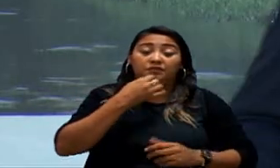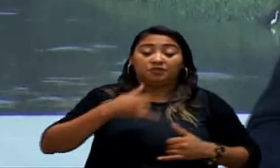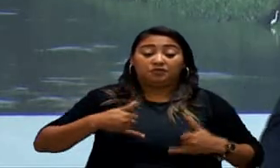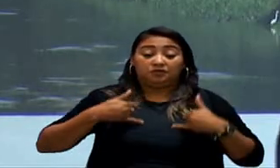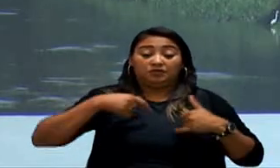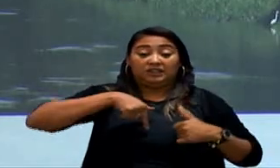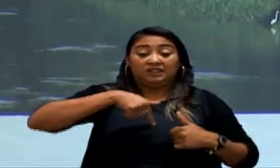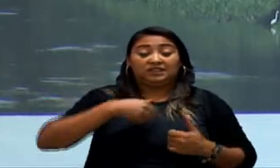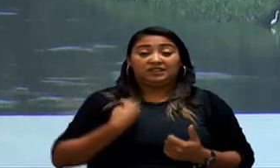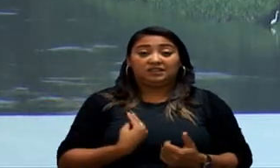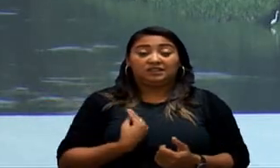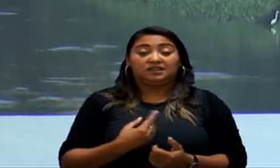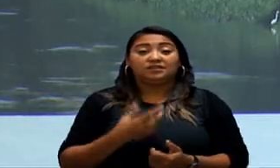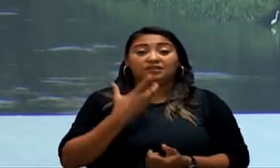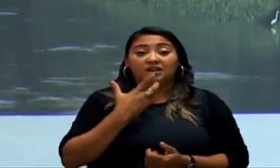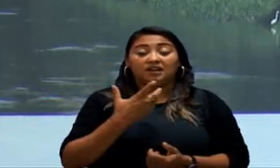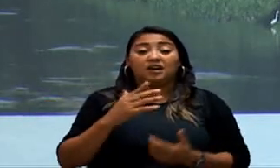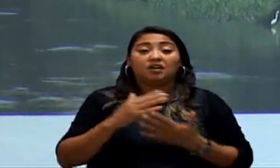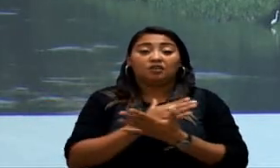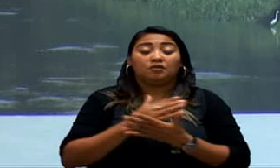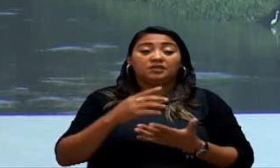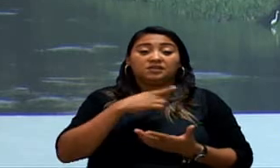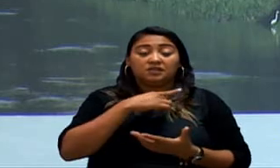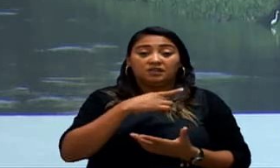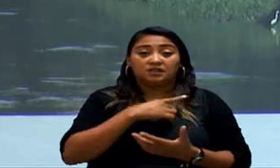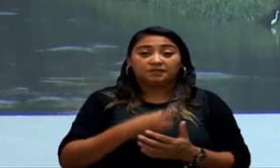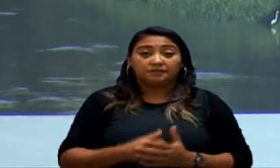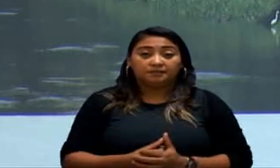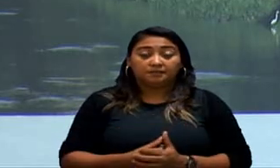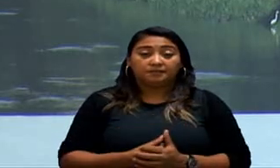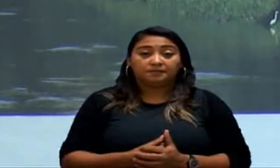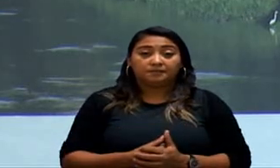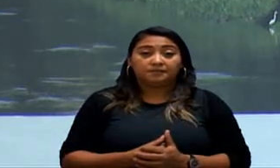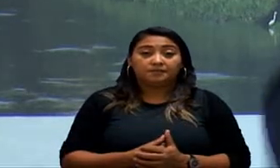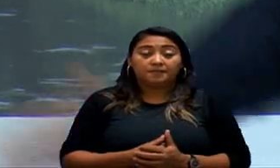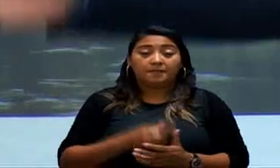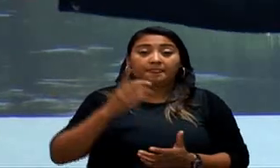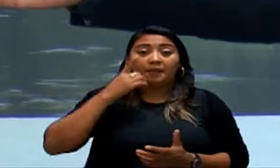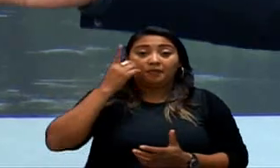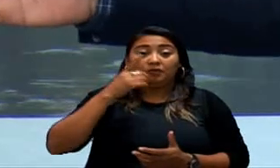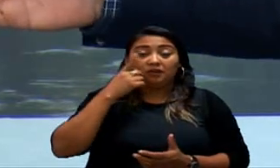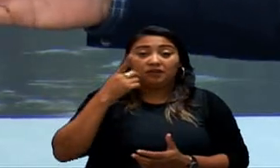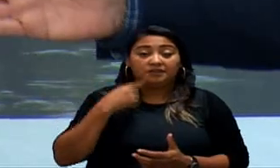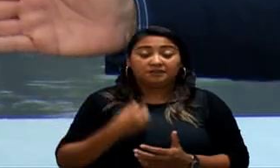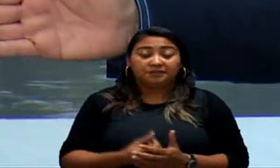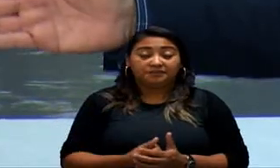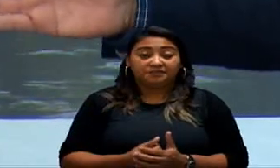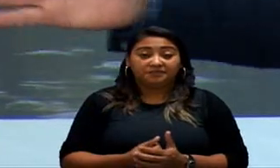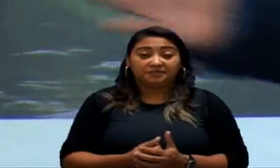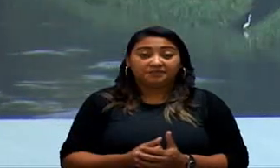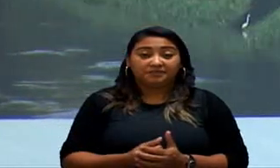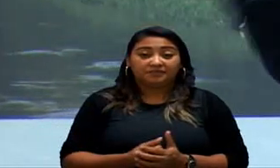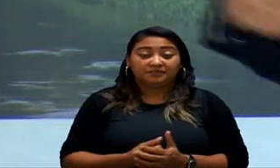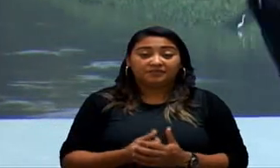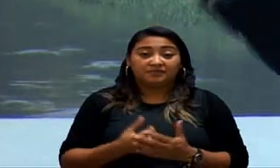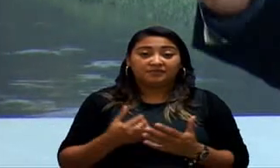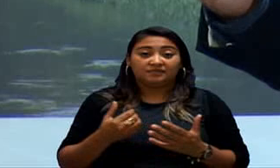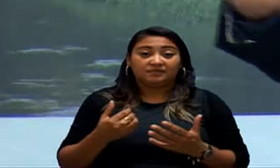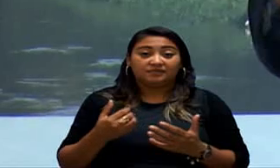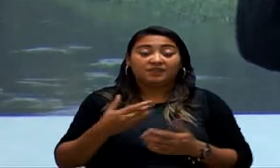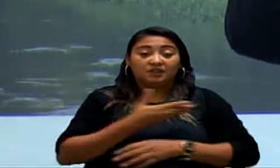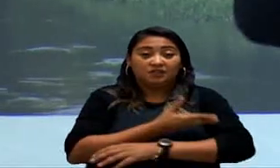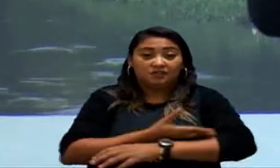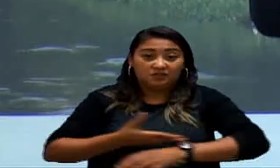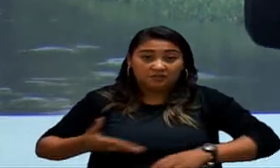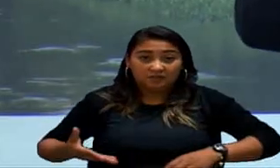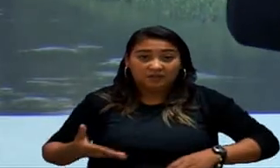dizer que tem algumas notícias, Cristiano Passos. E deputado, olha o deputado Cláudio, ia falar. A gente vai acostumando